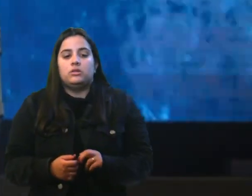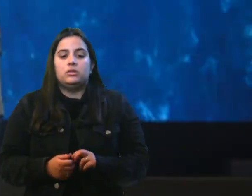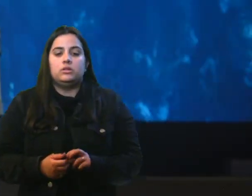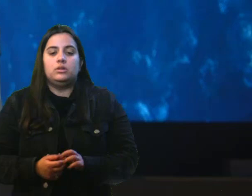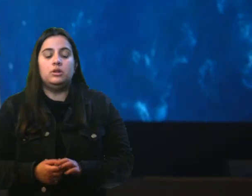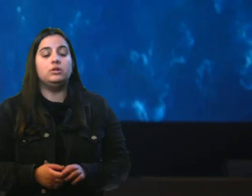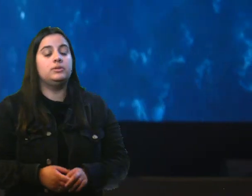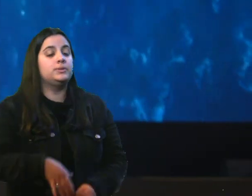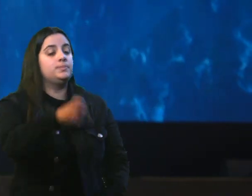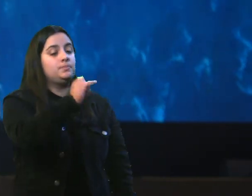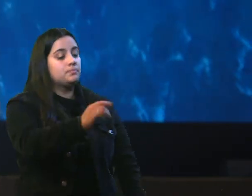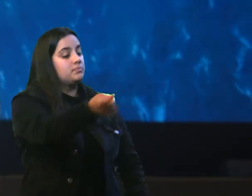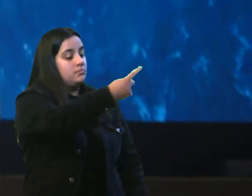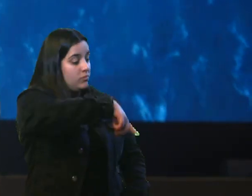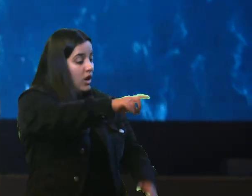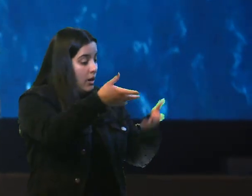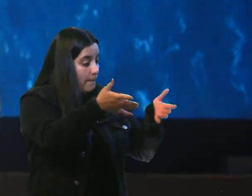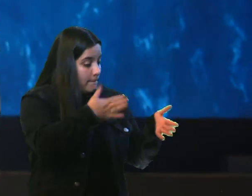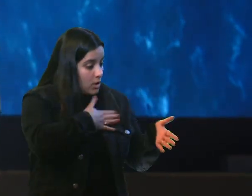ser meu seguidor,